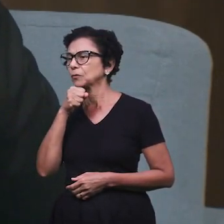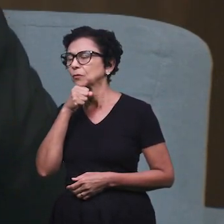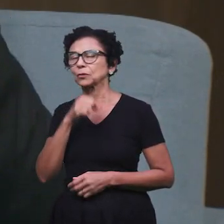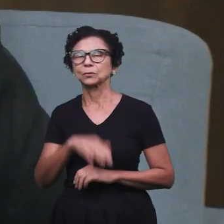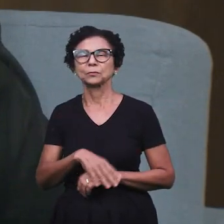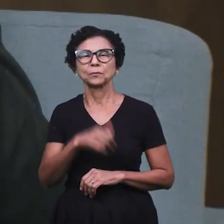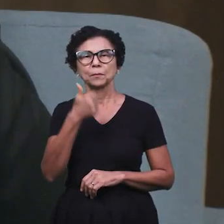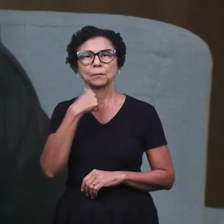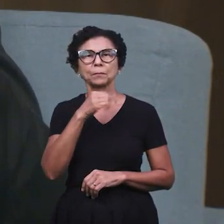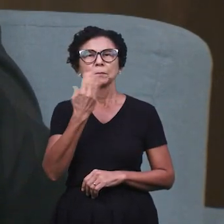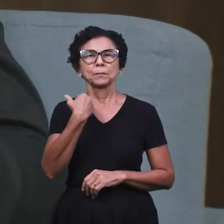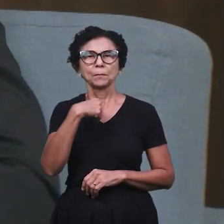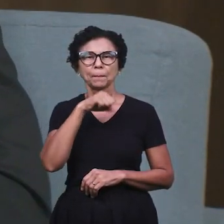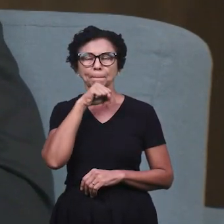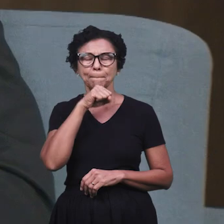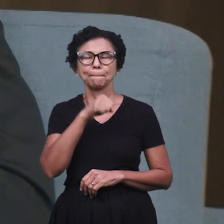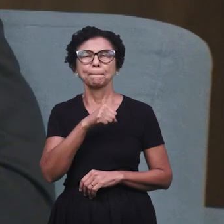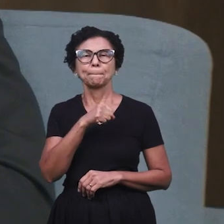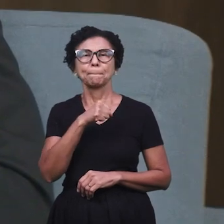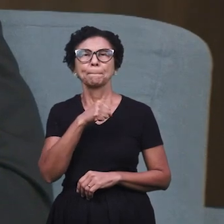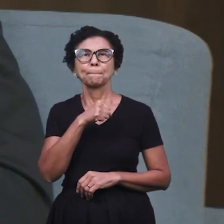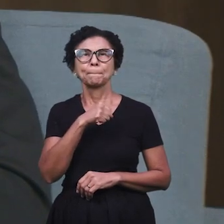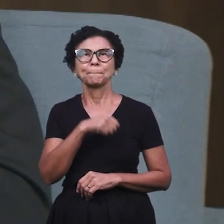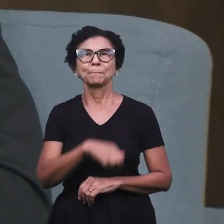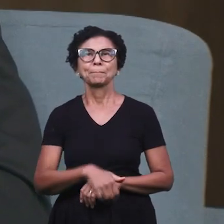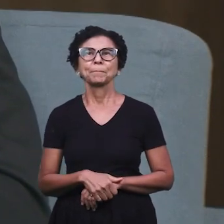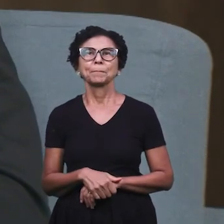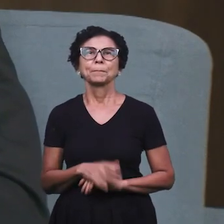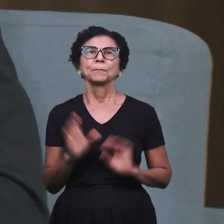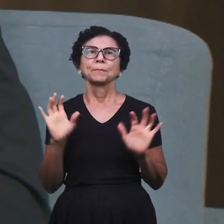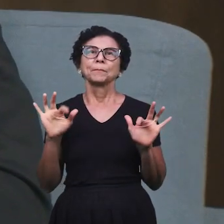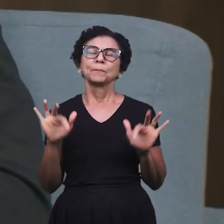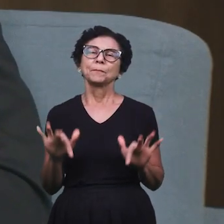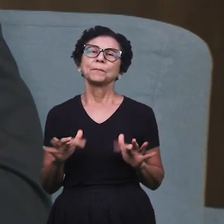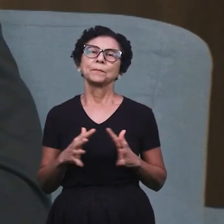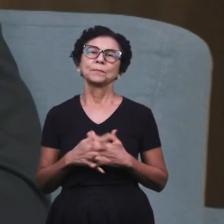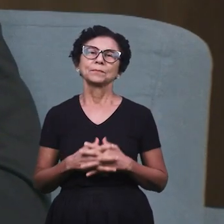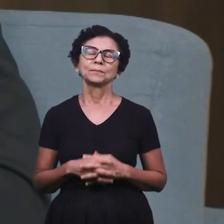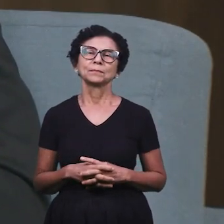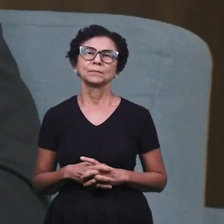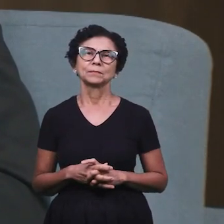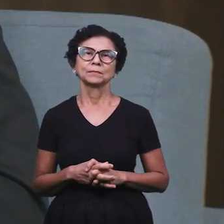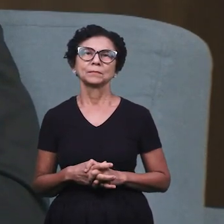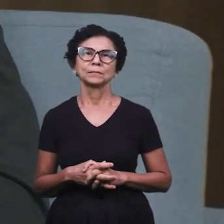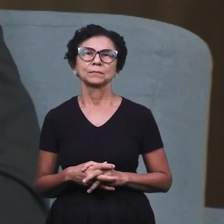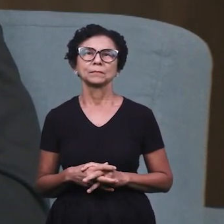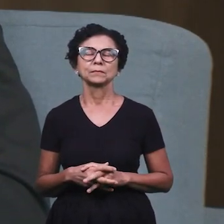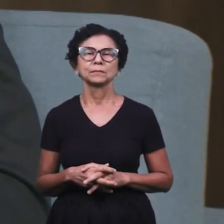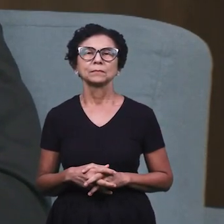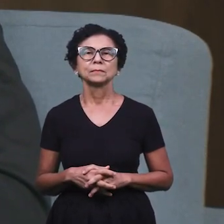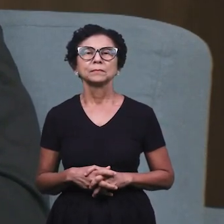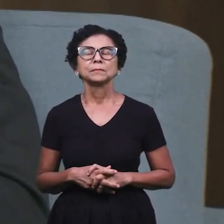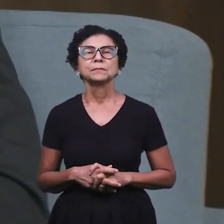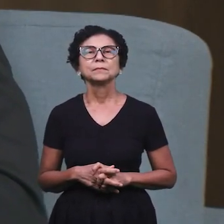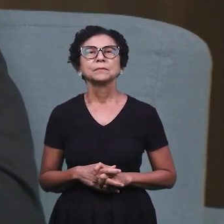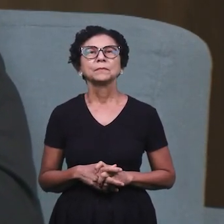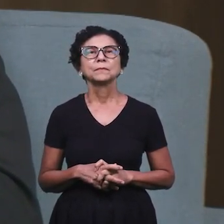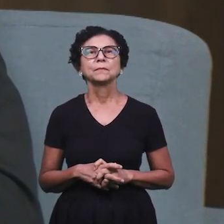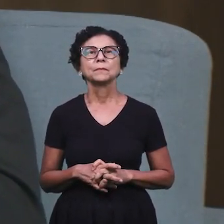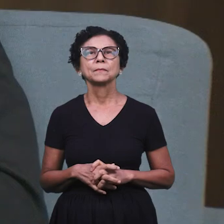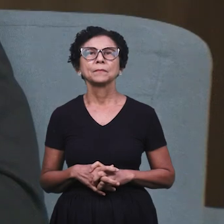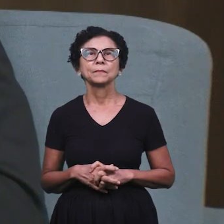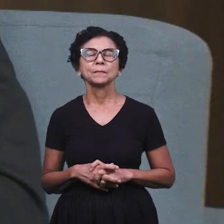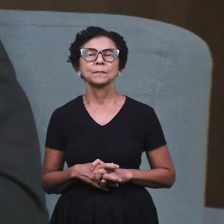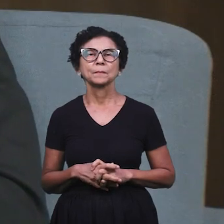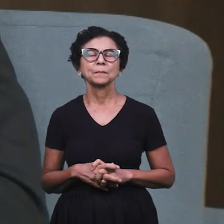pai, com a sua mãe, com a sua avó. E nós estamos chegando ao final com o último quadro deste programa.